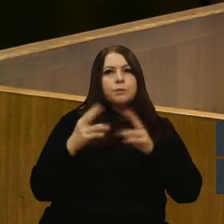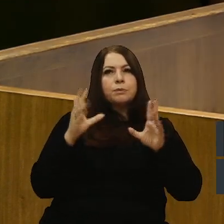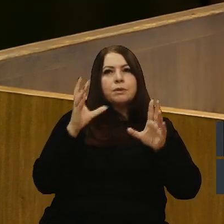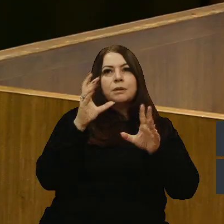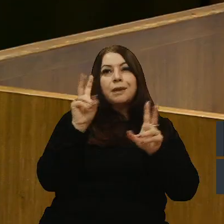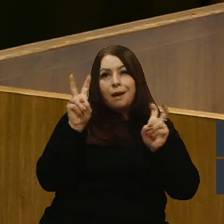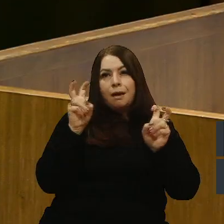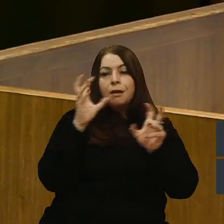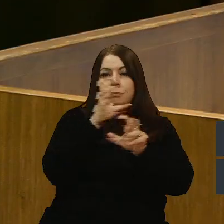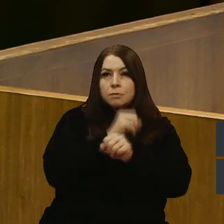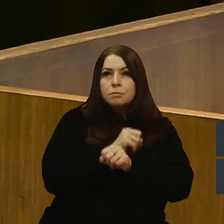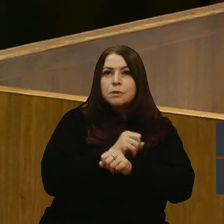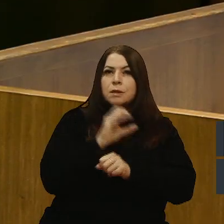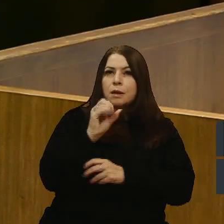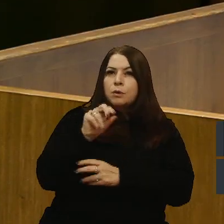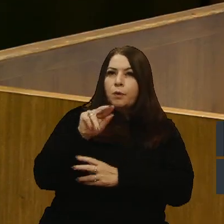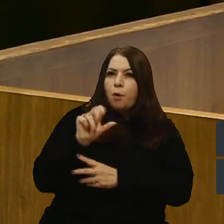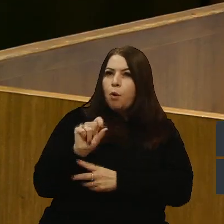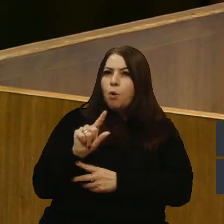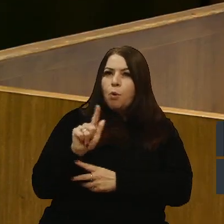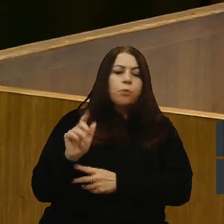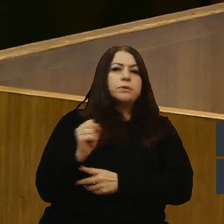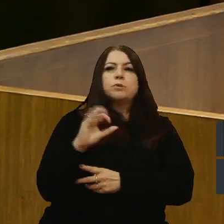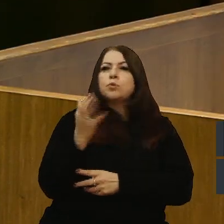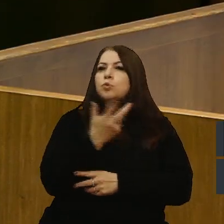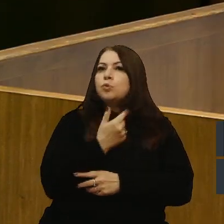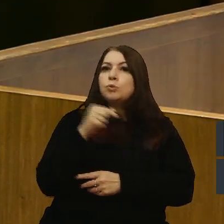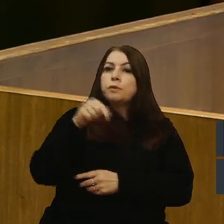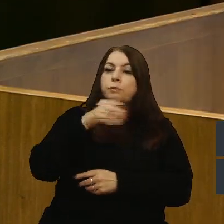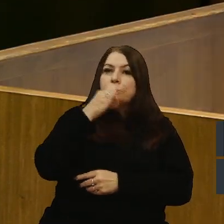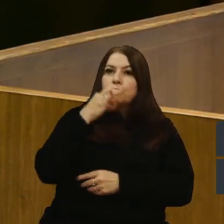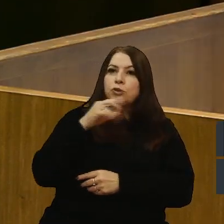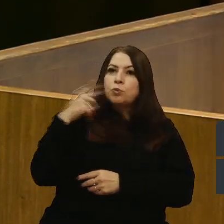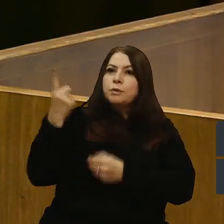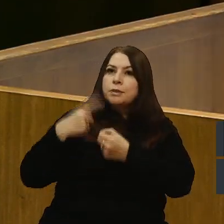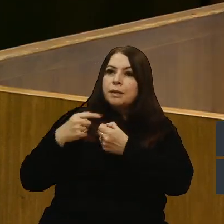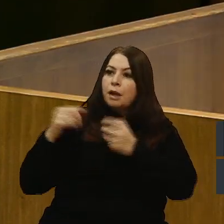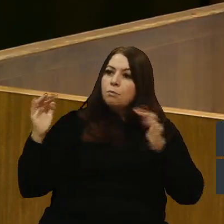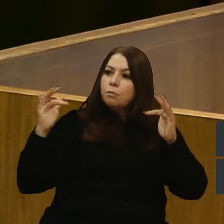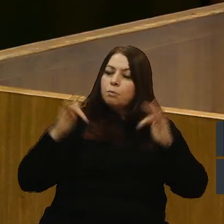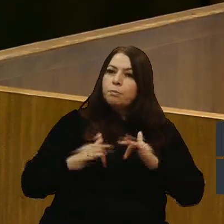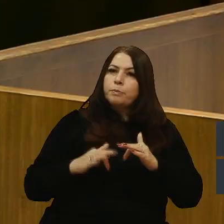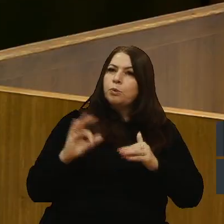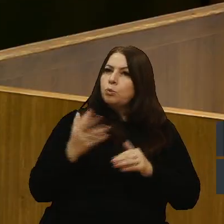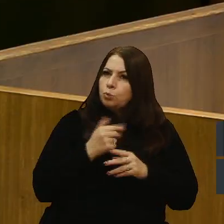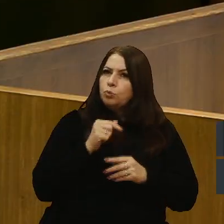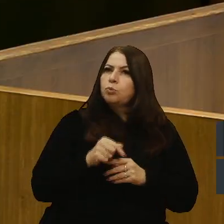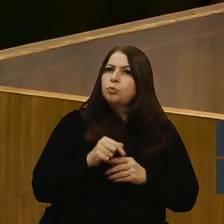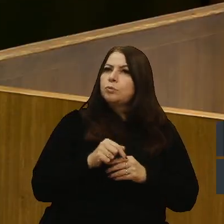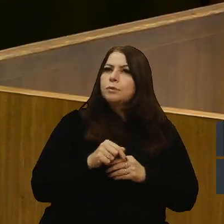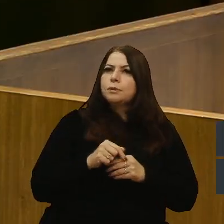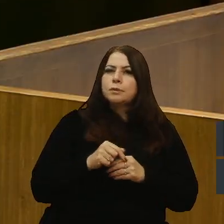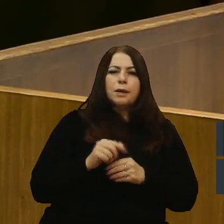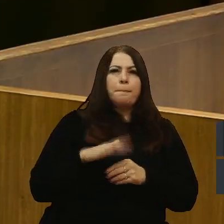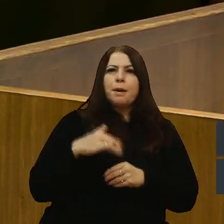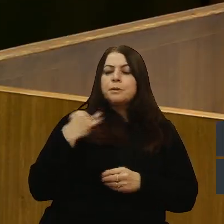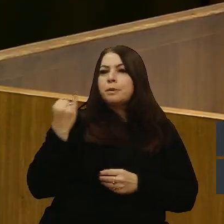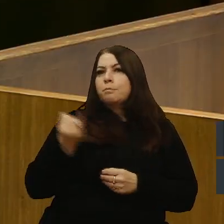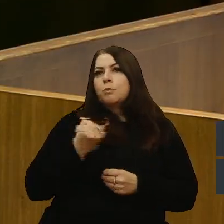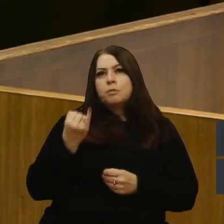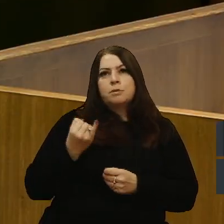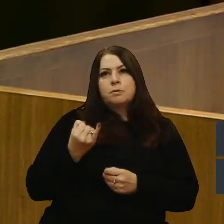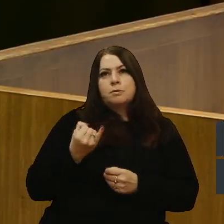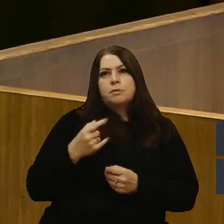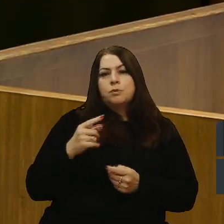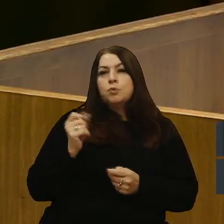animal. As ONGs, todos que vieram para Caxias de outras cidades. Tudo isso foi muito mais importante,